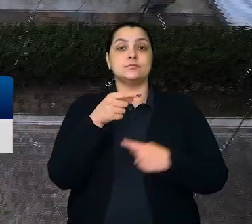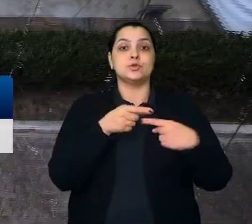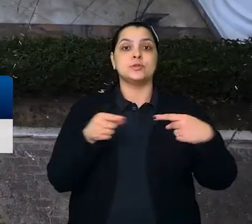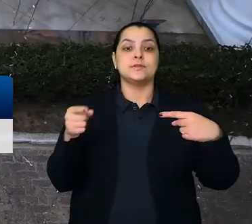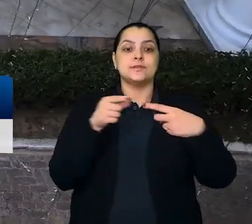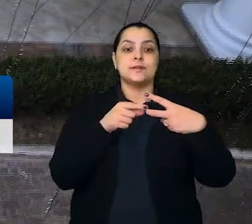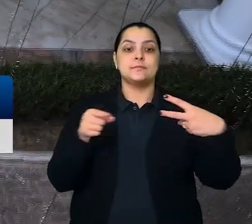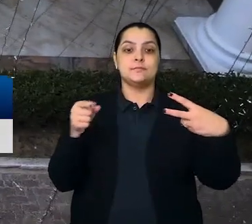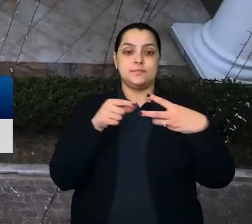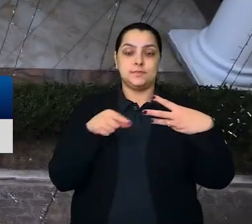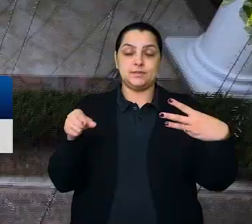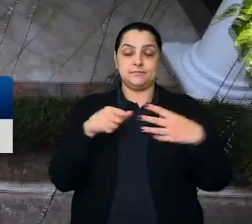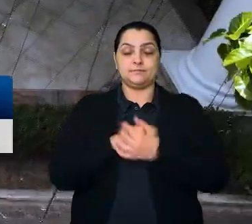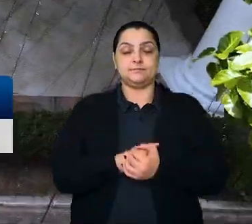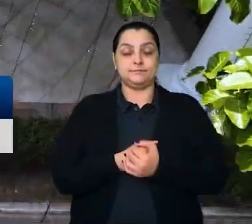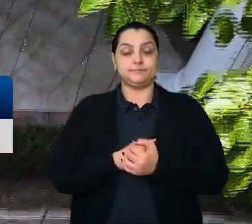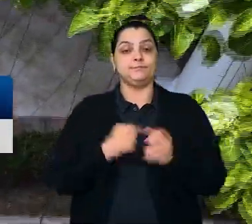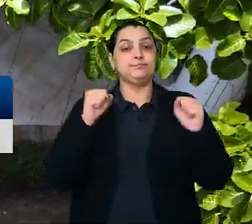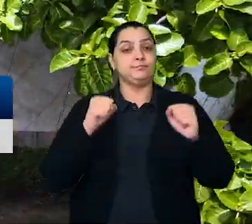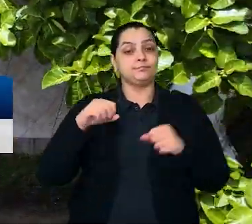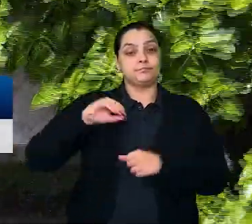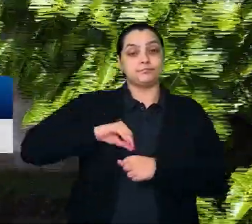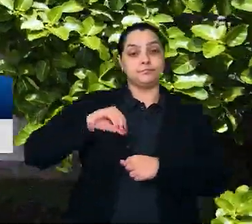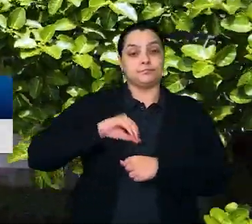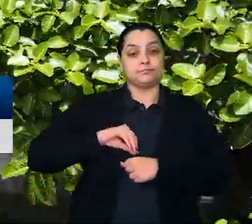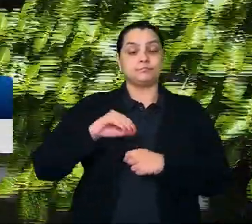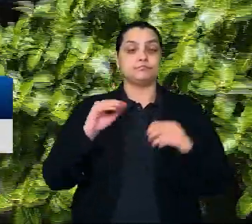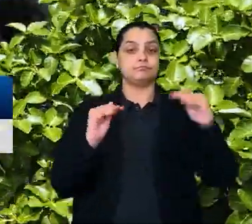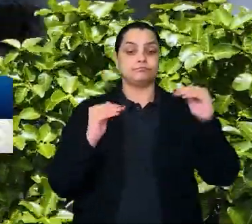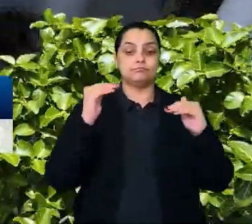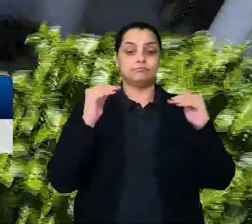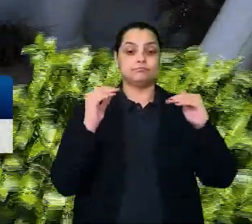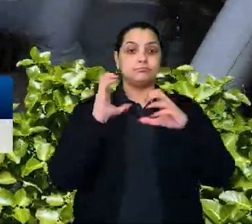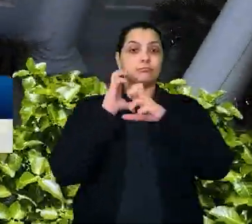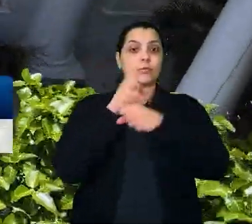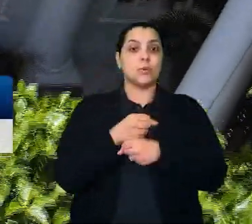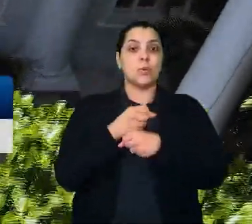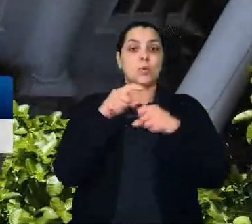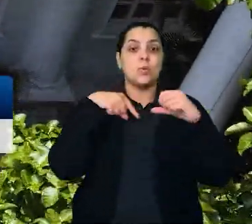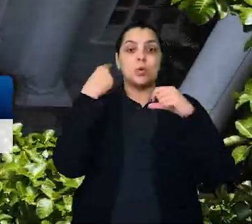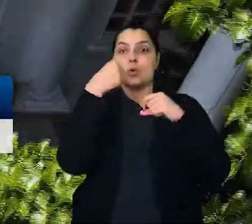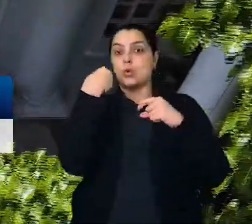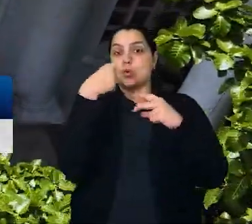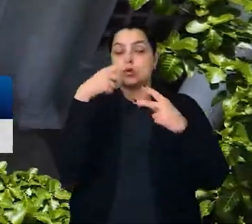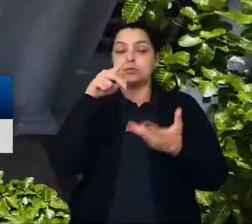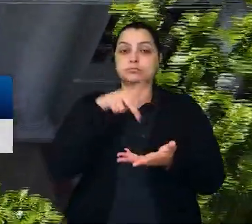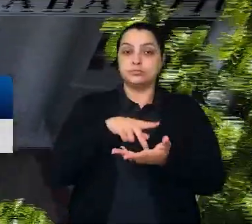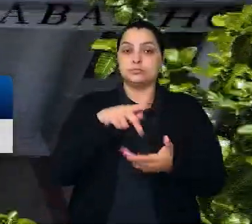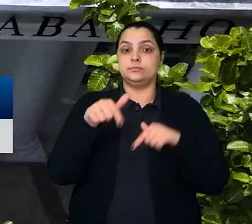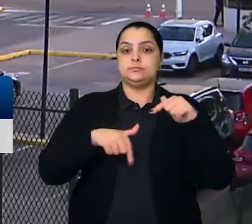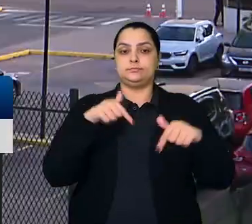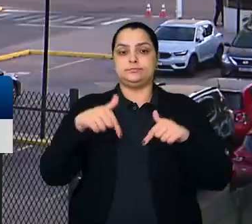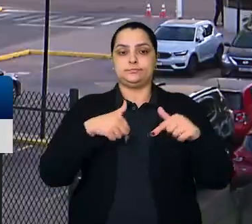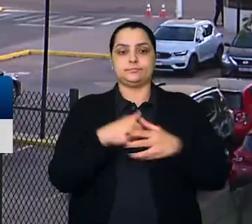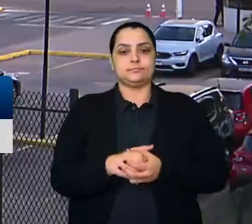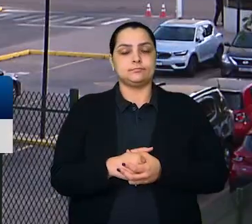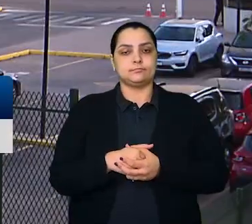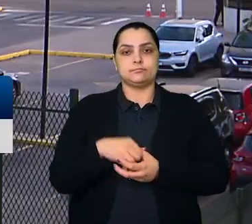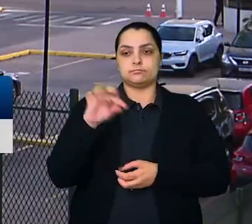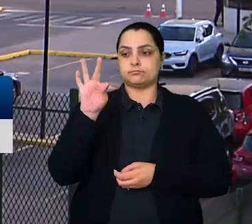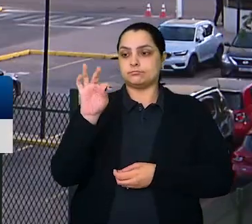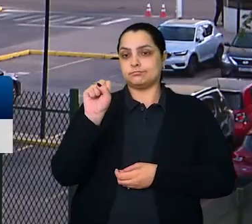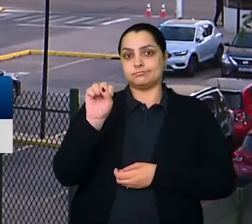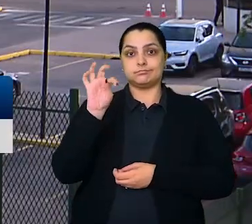semana. Para o regional, eles poderiam receber o valor proporcional às horas efetivamente trabalhadas. No